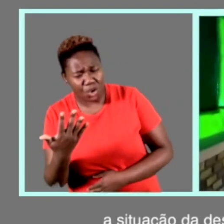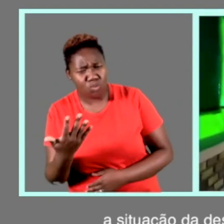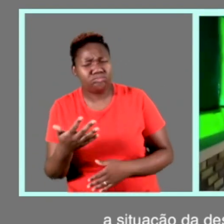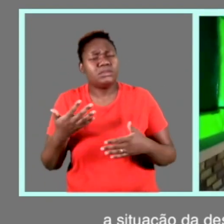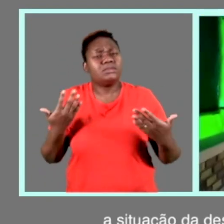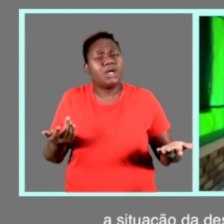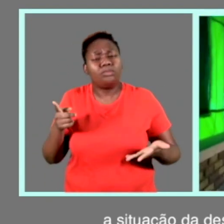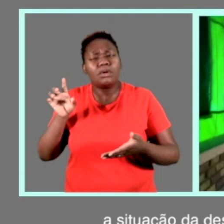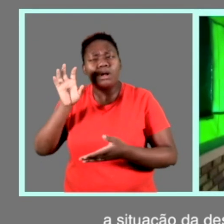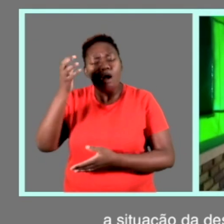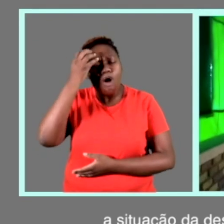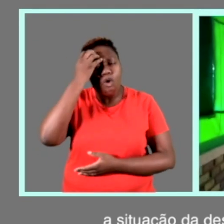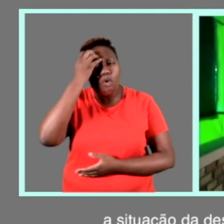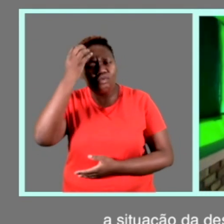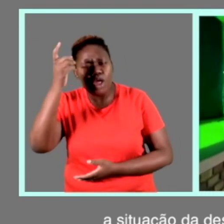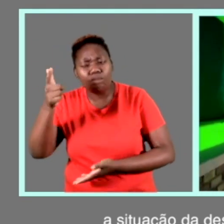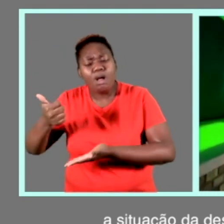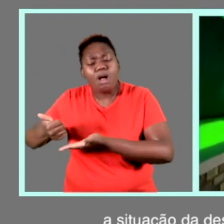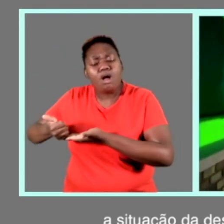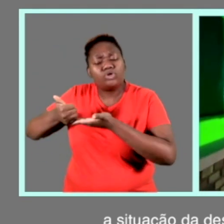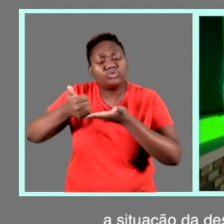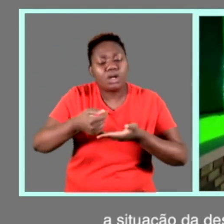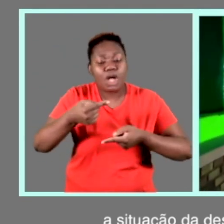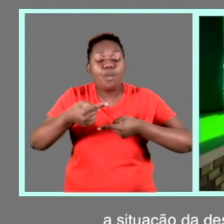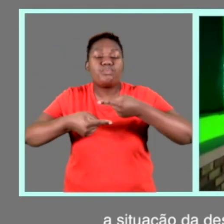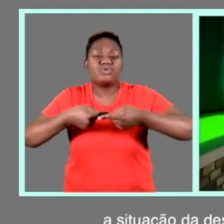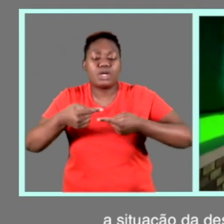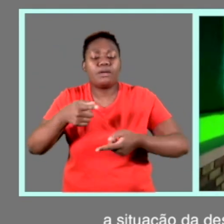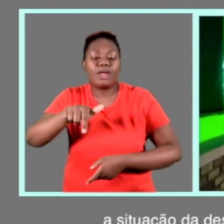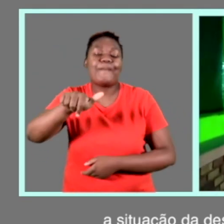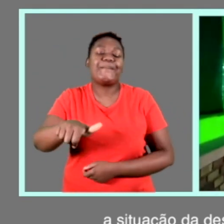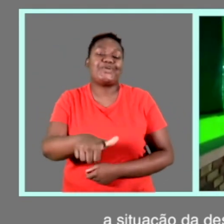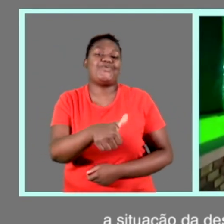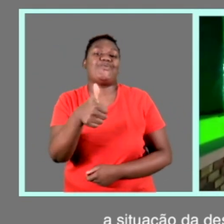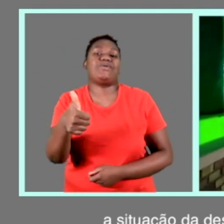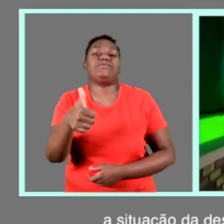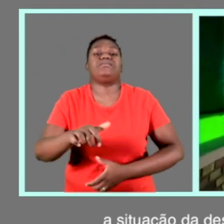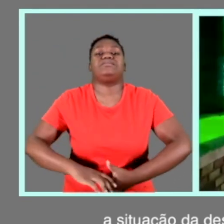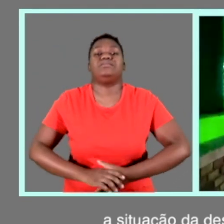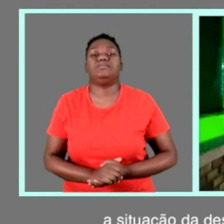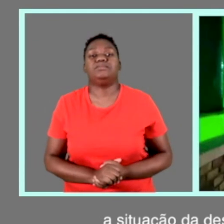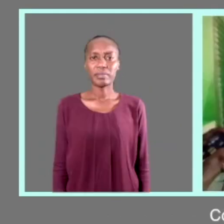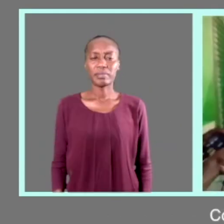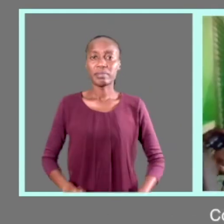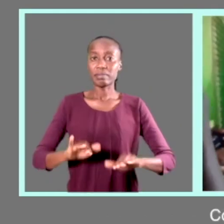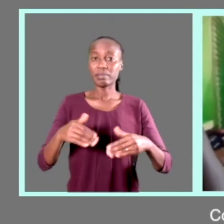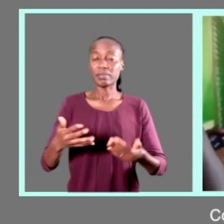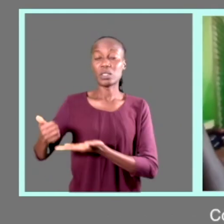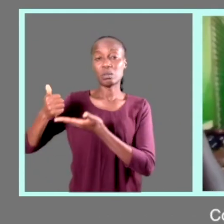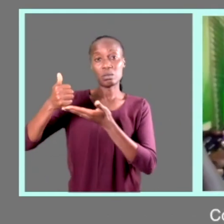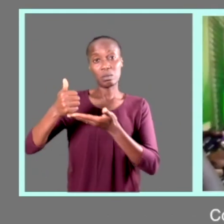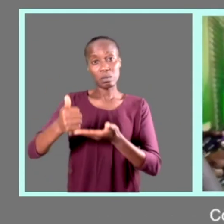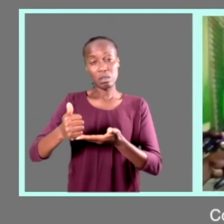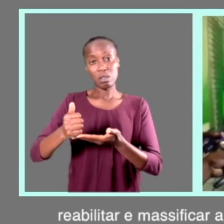a situação da desnutrição crónica em crianças menores de 5 anos e não só.